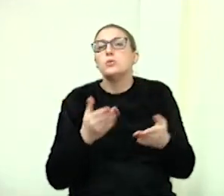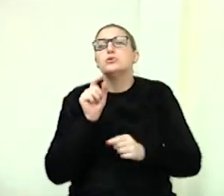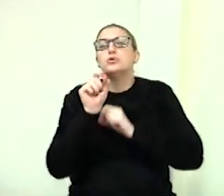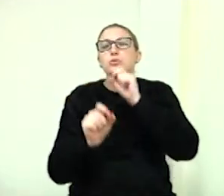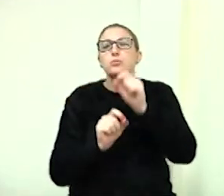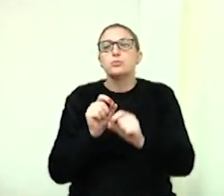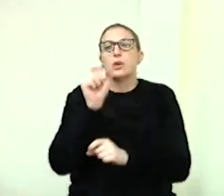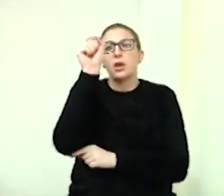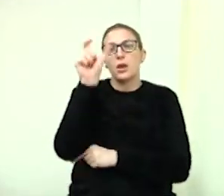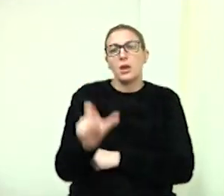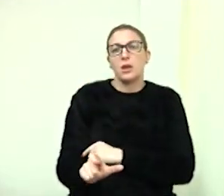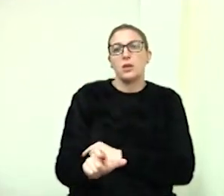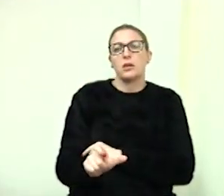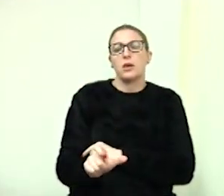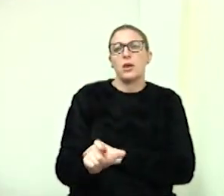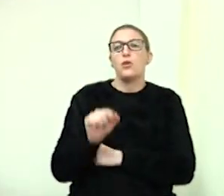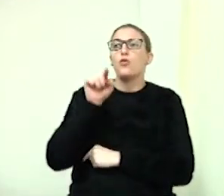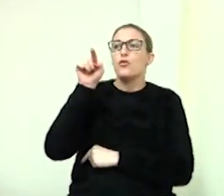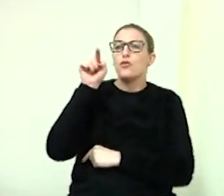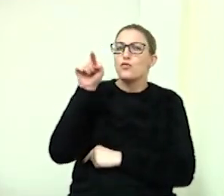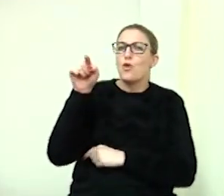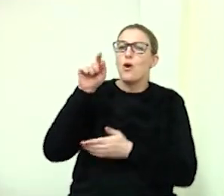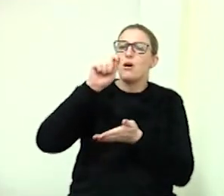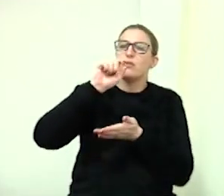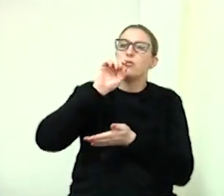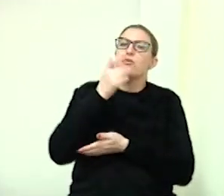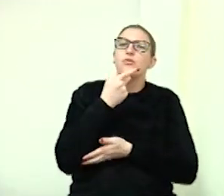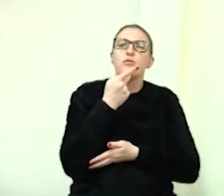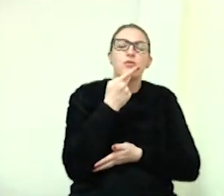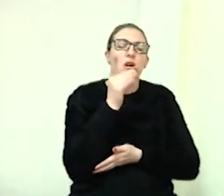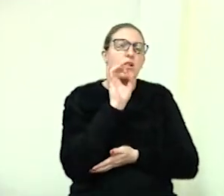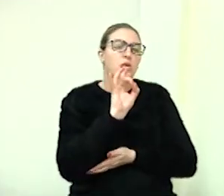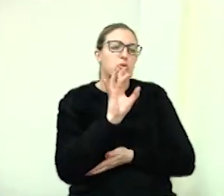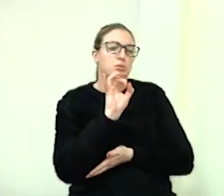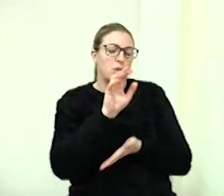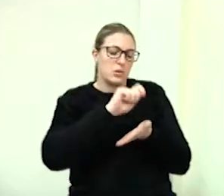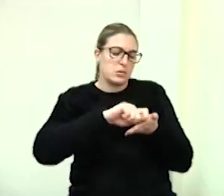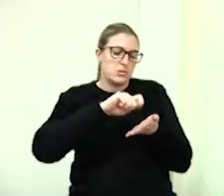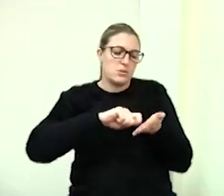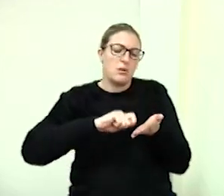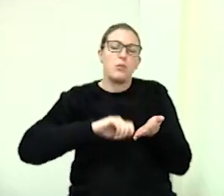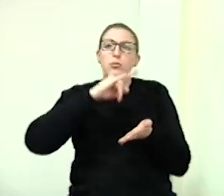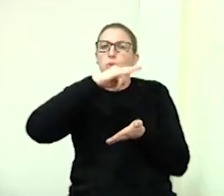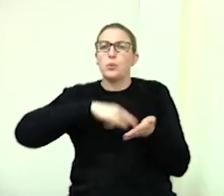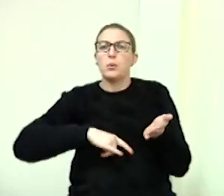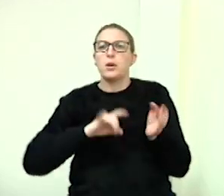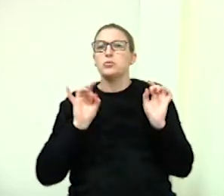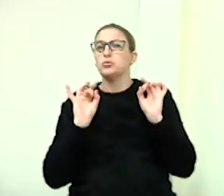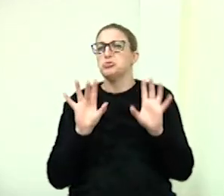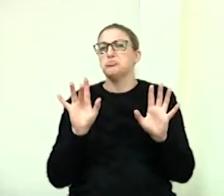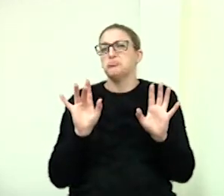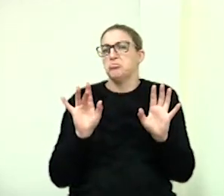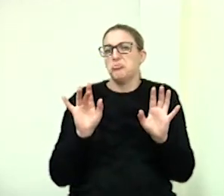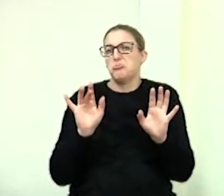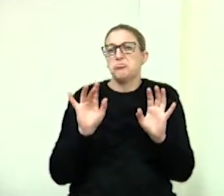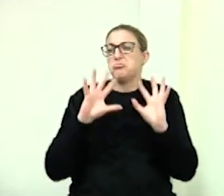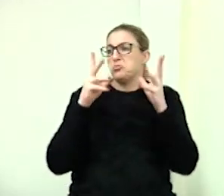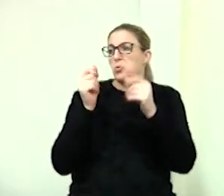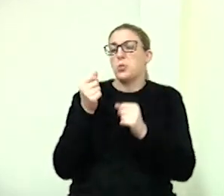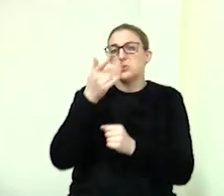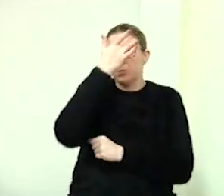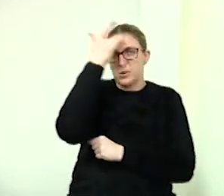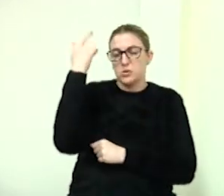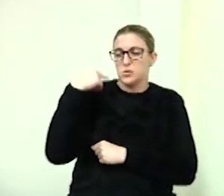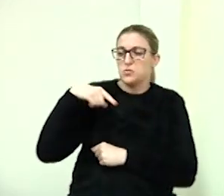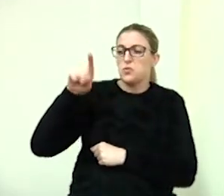primeiro lá, viu, ah, é só assinar um documento. Volta para casa e diz, ah, vai todo mundo lá assinar esse documento. É só assinar dizendo que precisa. E aí que a gente